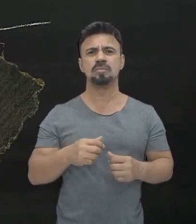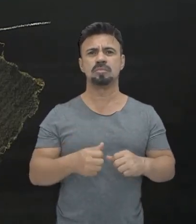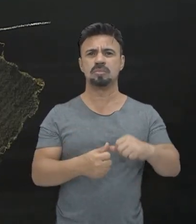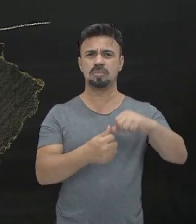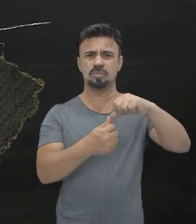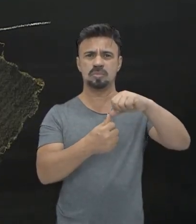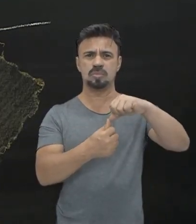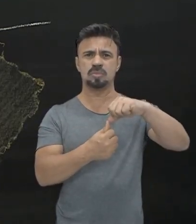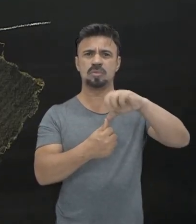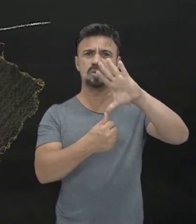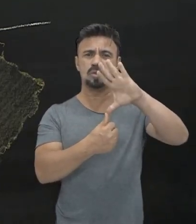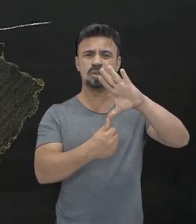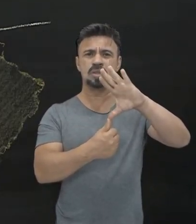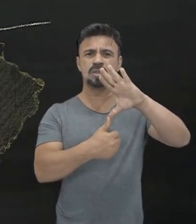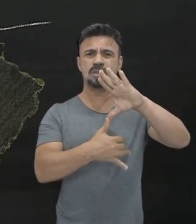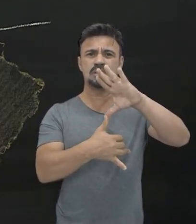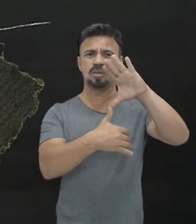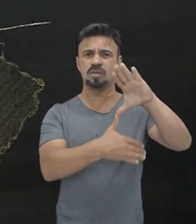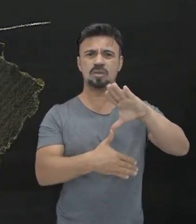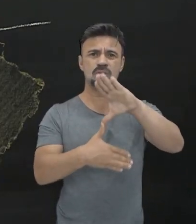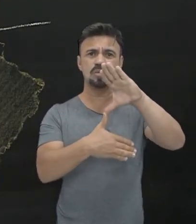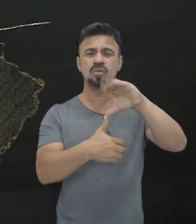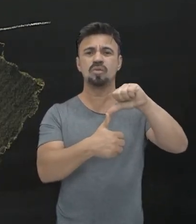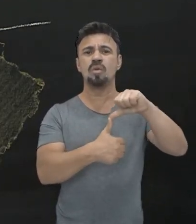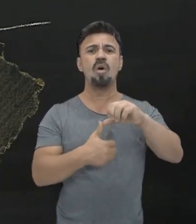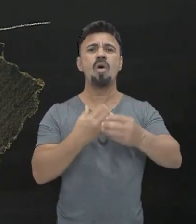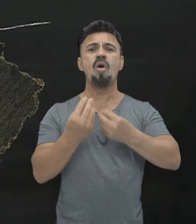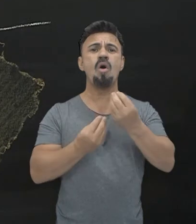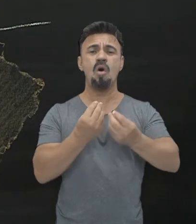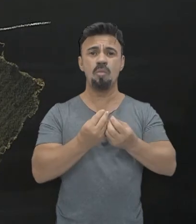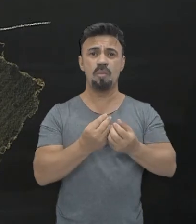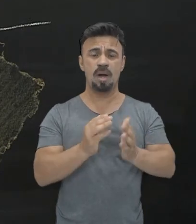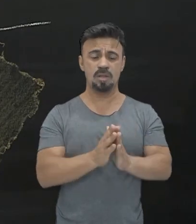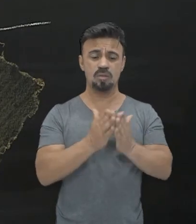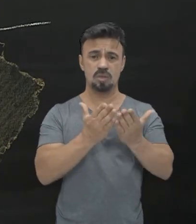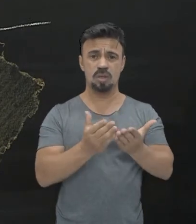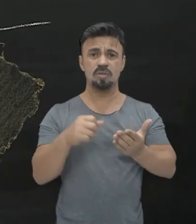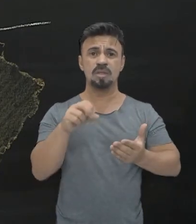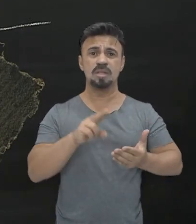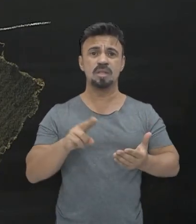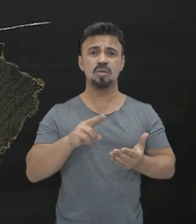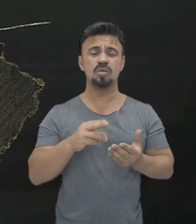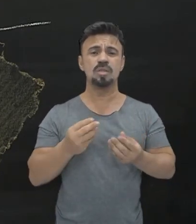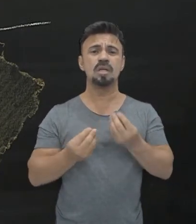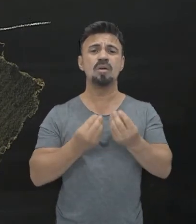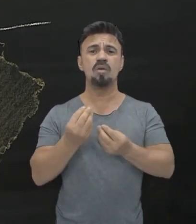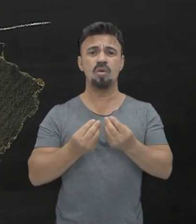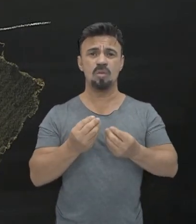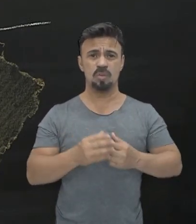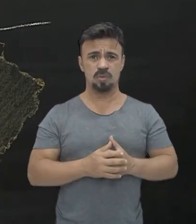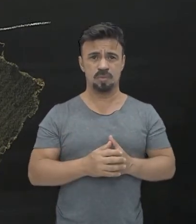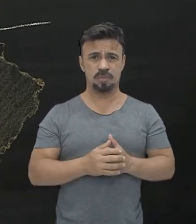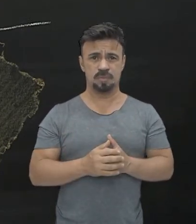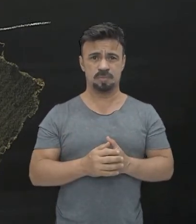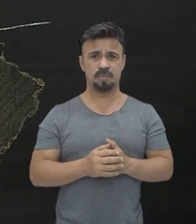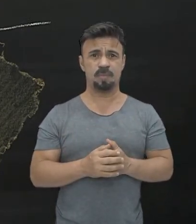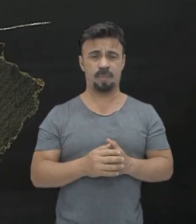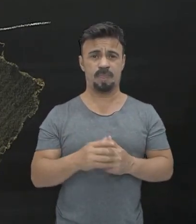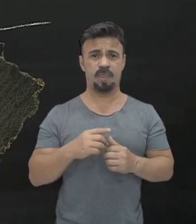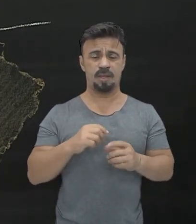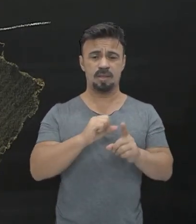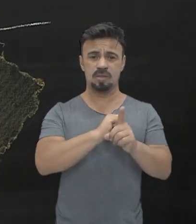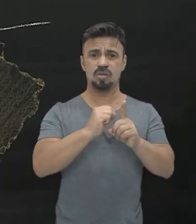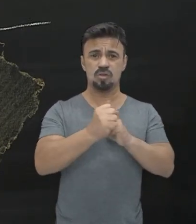estudos. Mas nos livros é muito mais utilizado o critério dessa maneira,